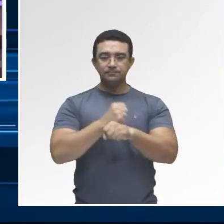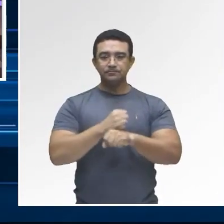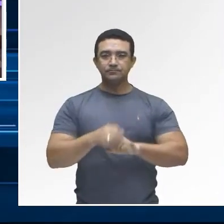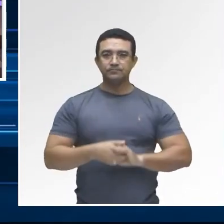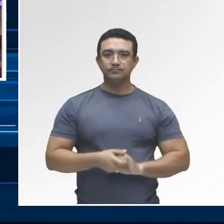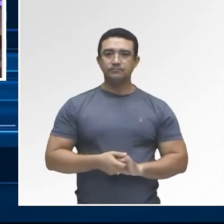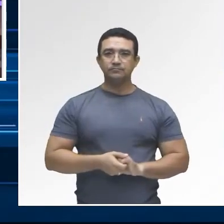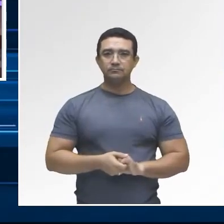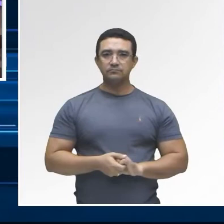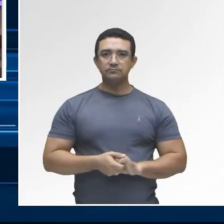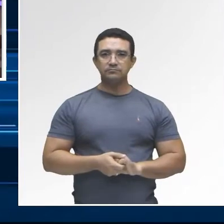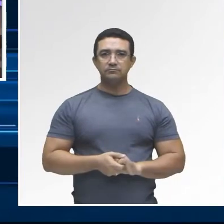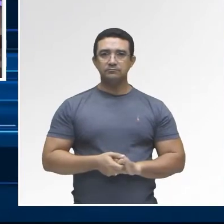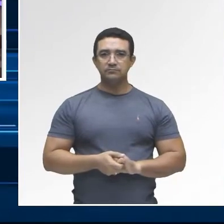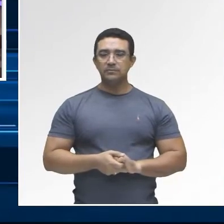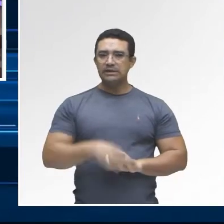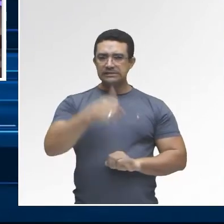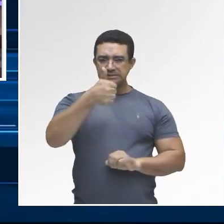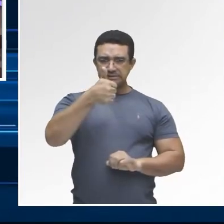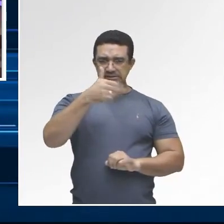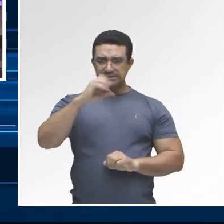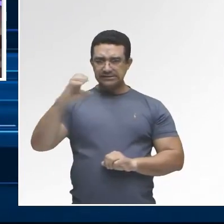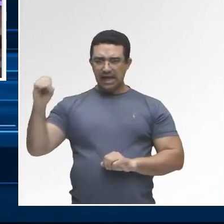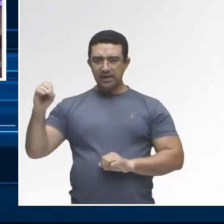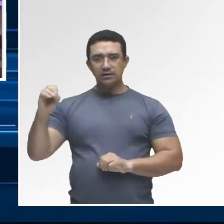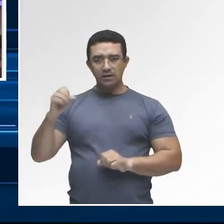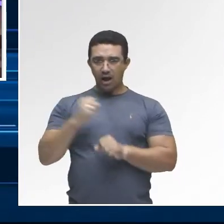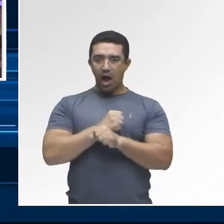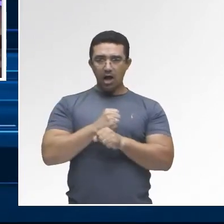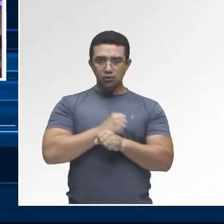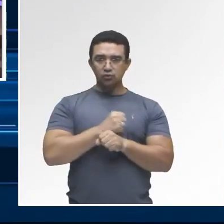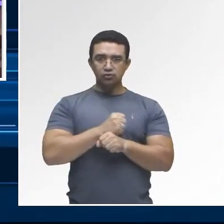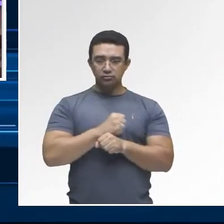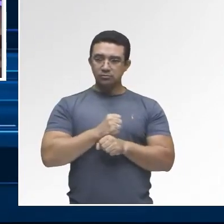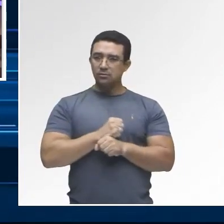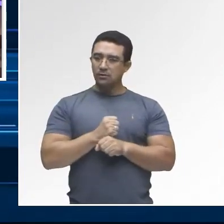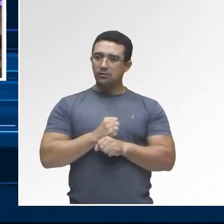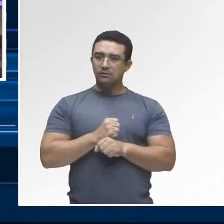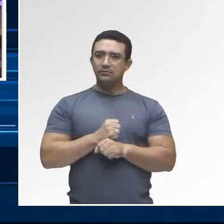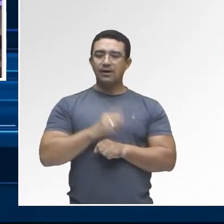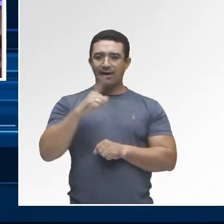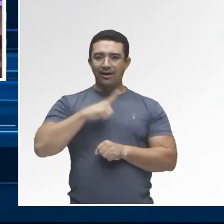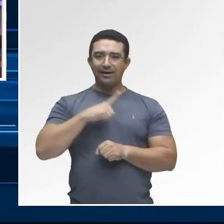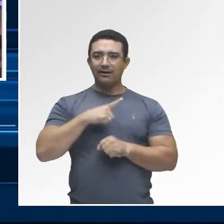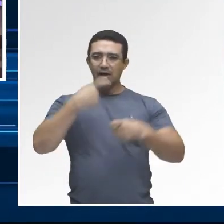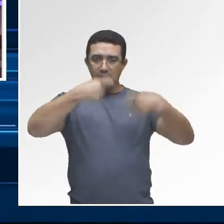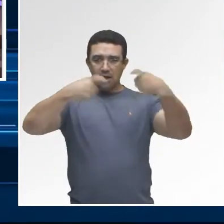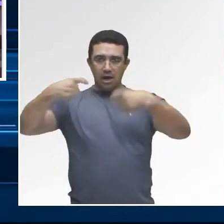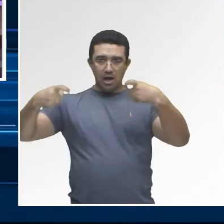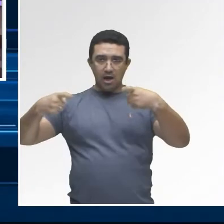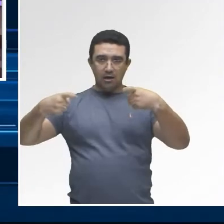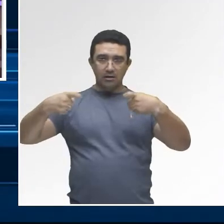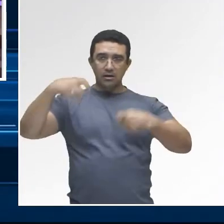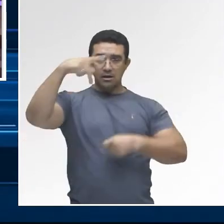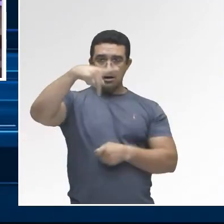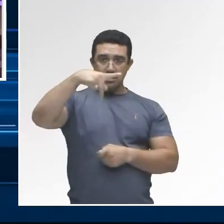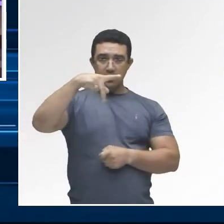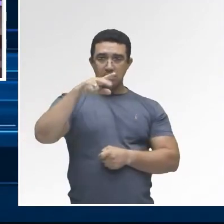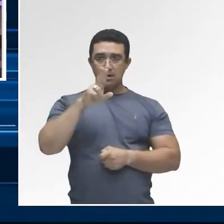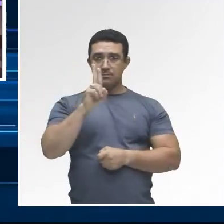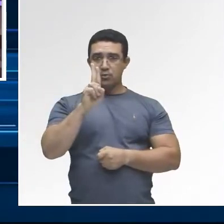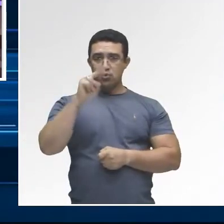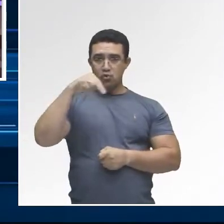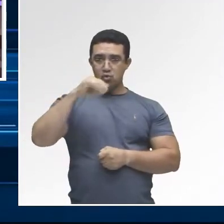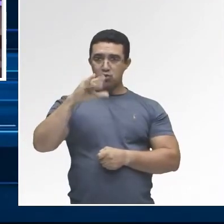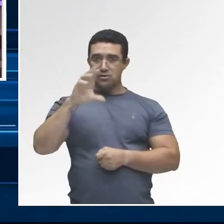Então, esses 100 anos aí, é claro que não são 100 anos consecutivos, há algumas paradas, tá? Roma acaba vencendo no final.